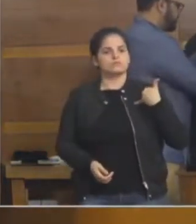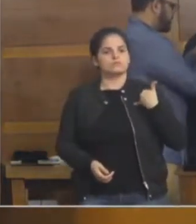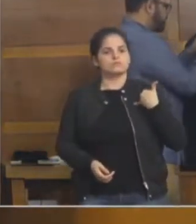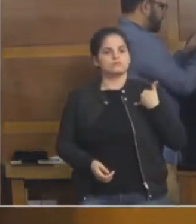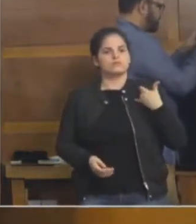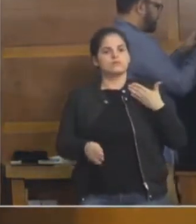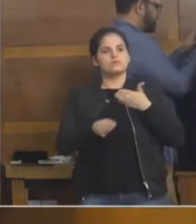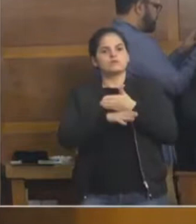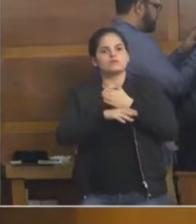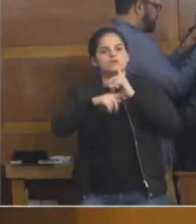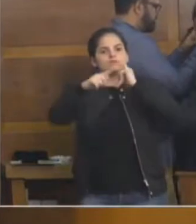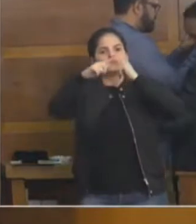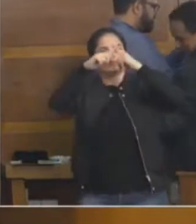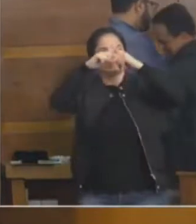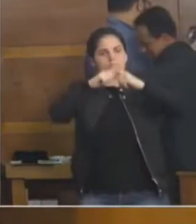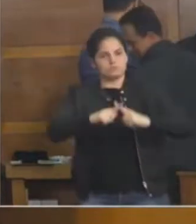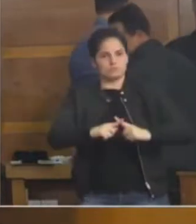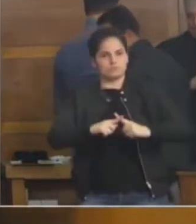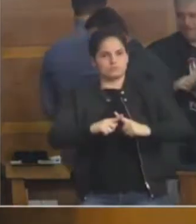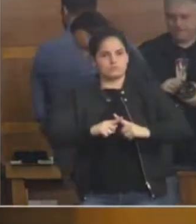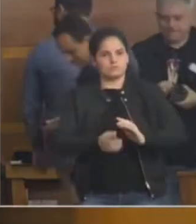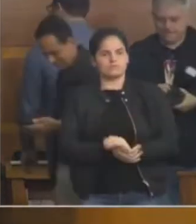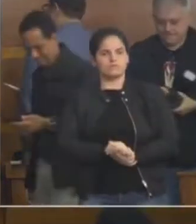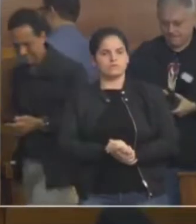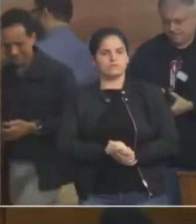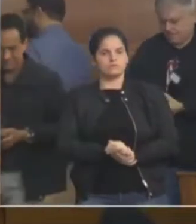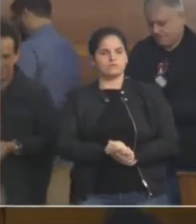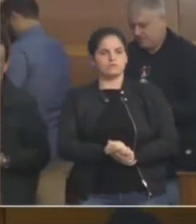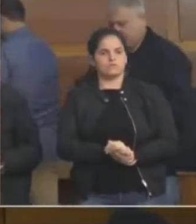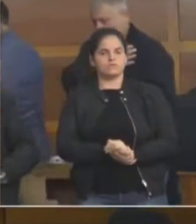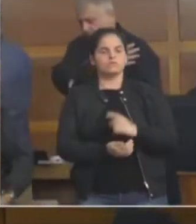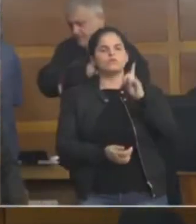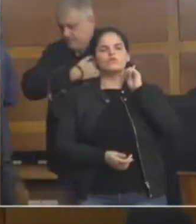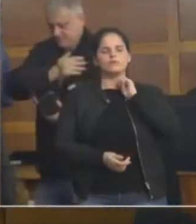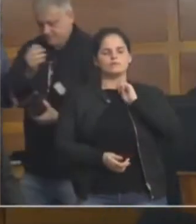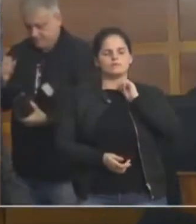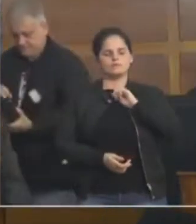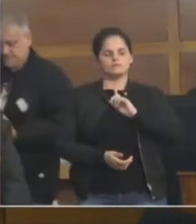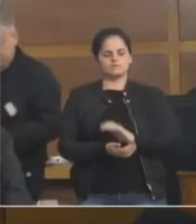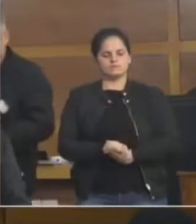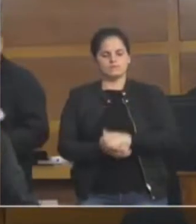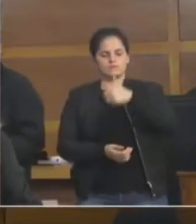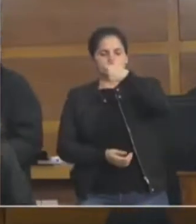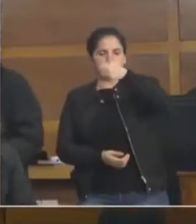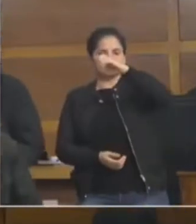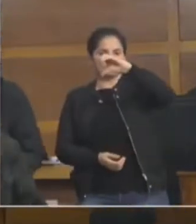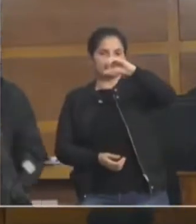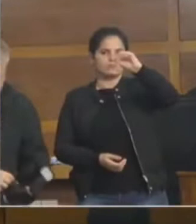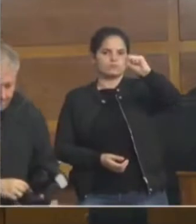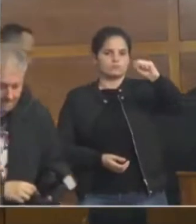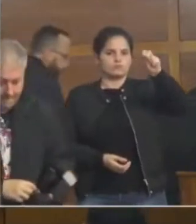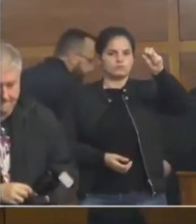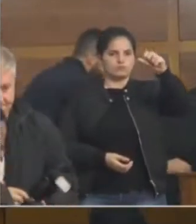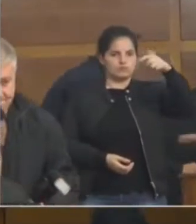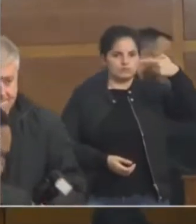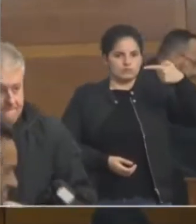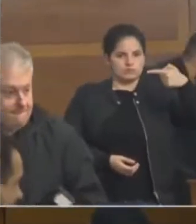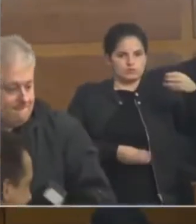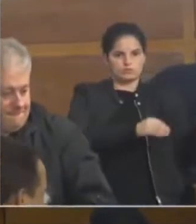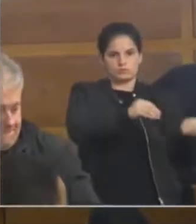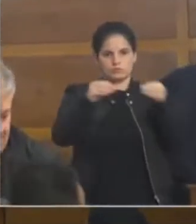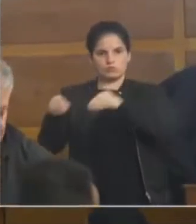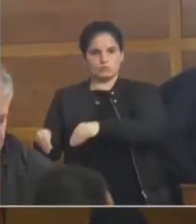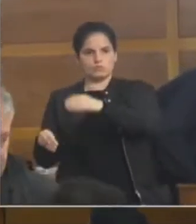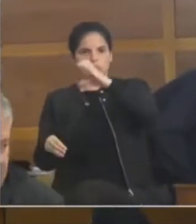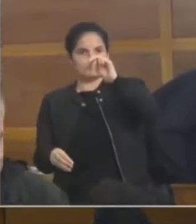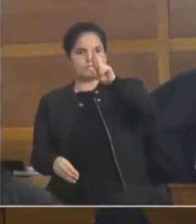o Botafogo contra o seu maior rival Flamengo em 1997 foi transferido para o Cruzeiro em